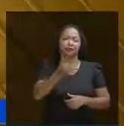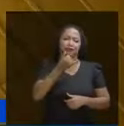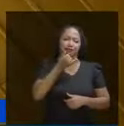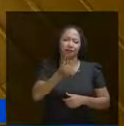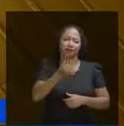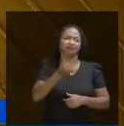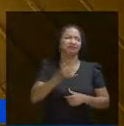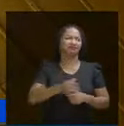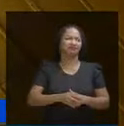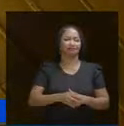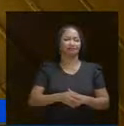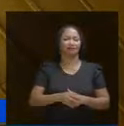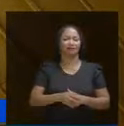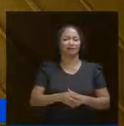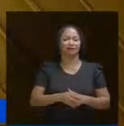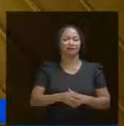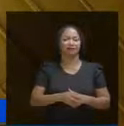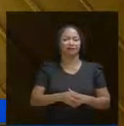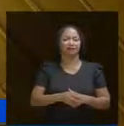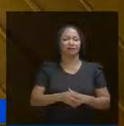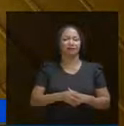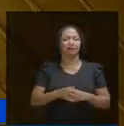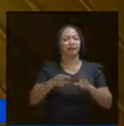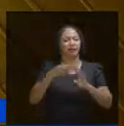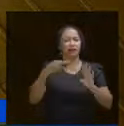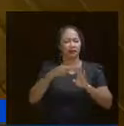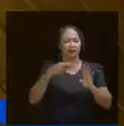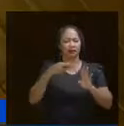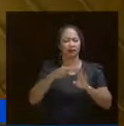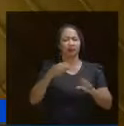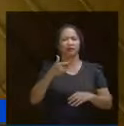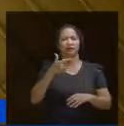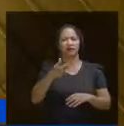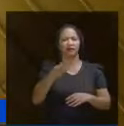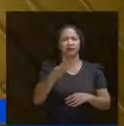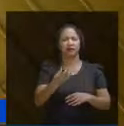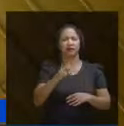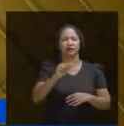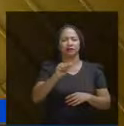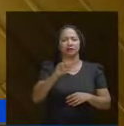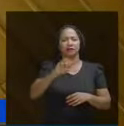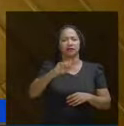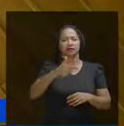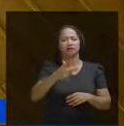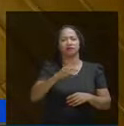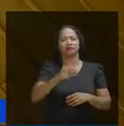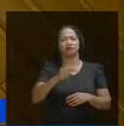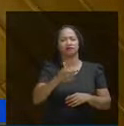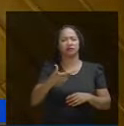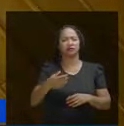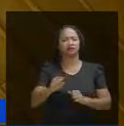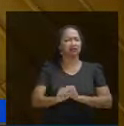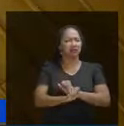excelências, a resolução 23.709 de 2022, ela é